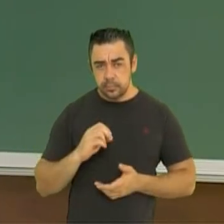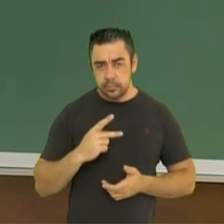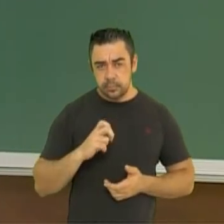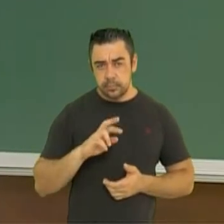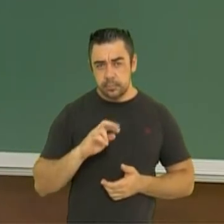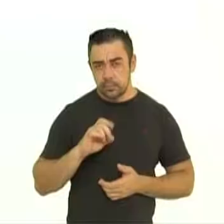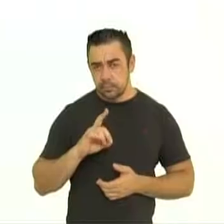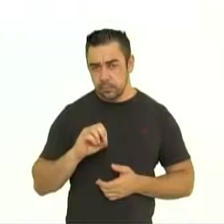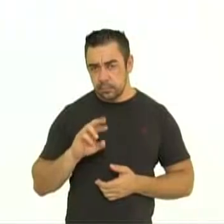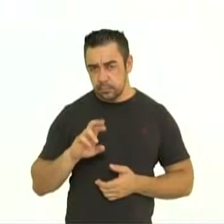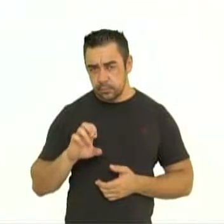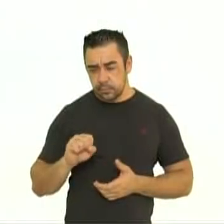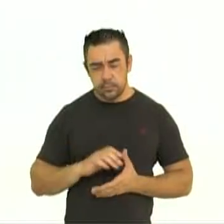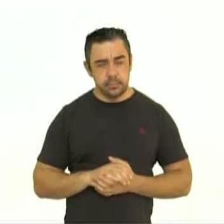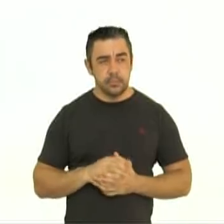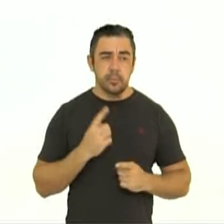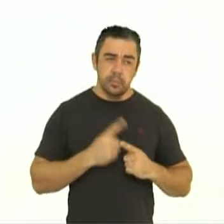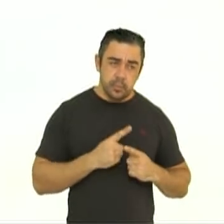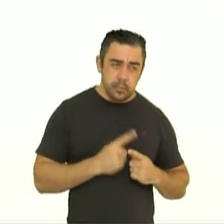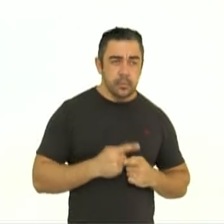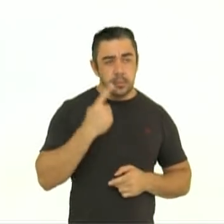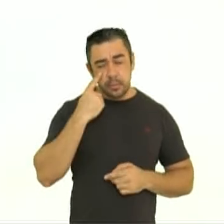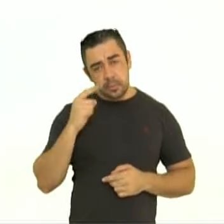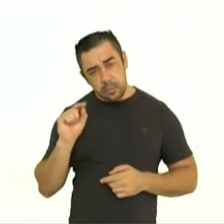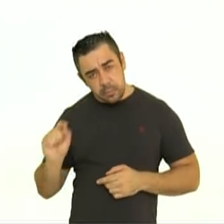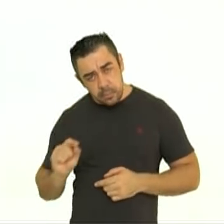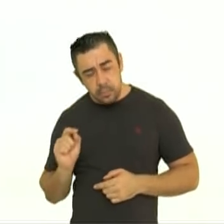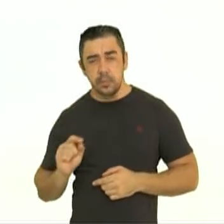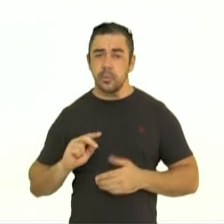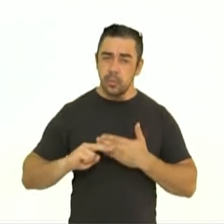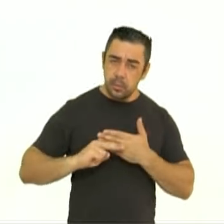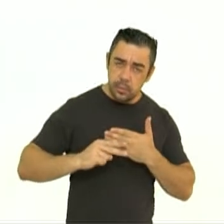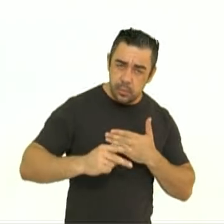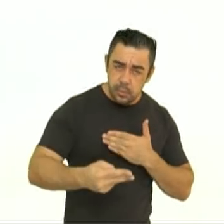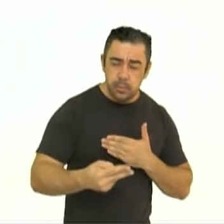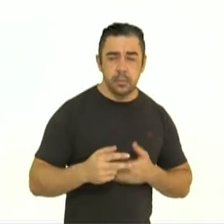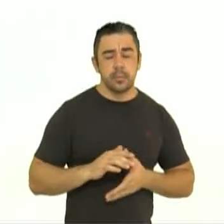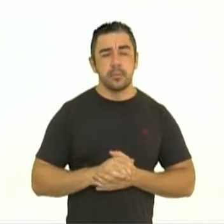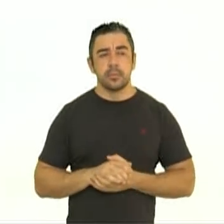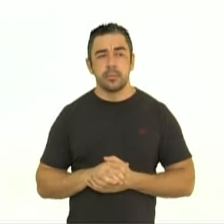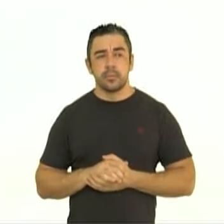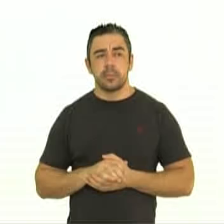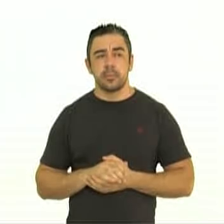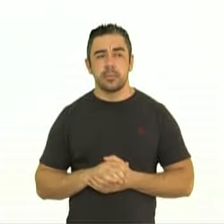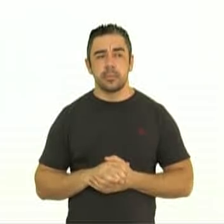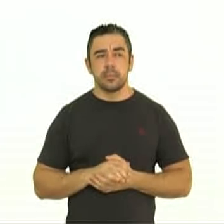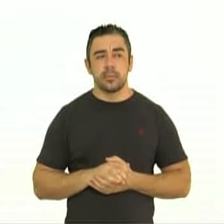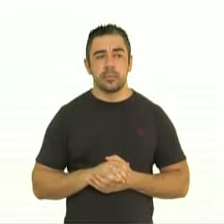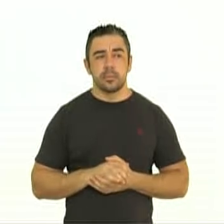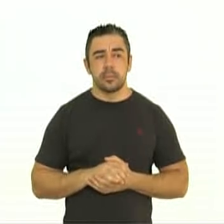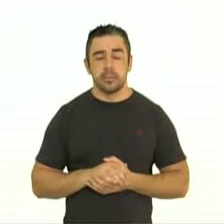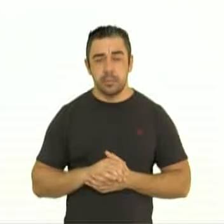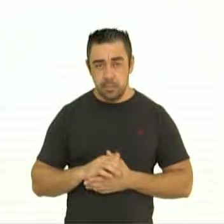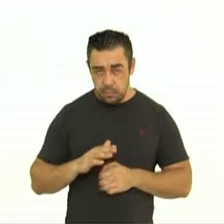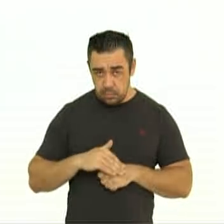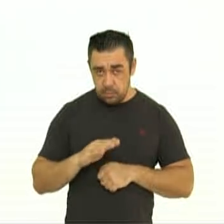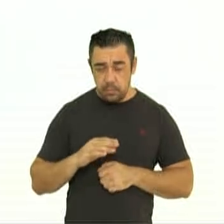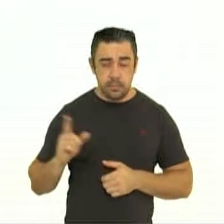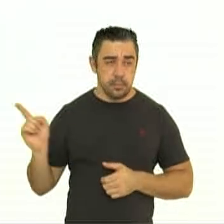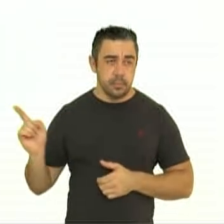operadores, perdão? Porque, visto que, consequentemente, tá? Mais